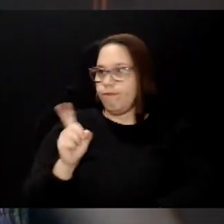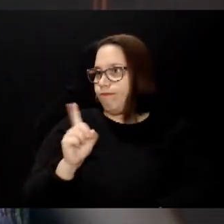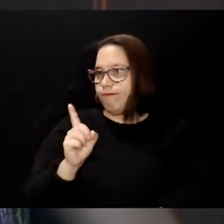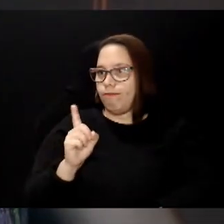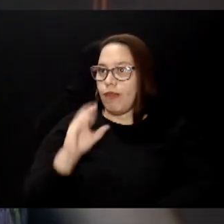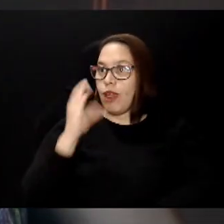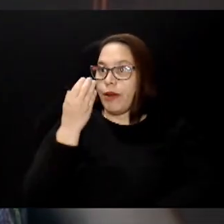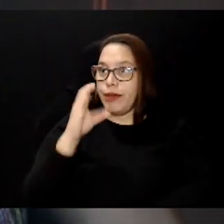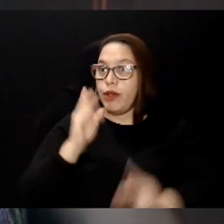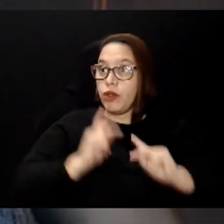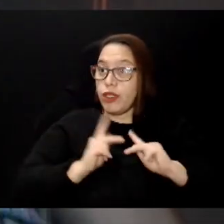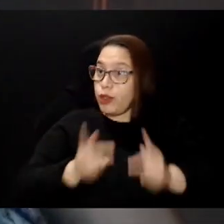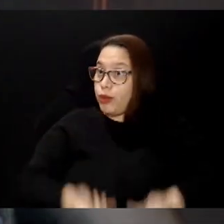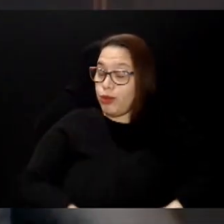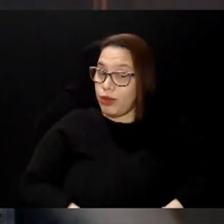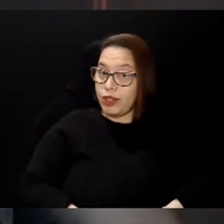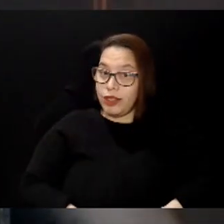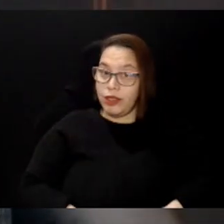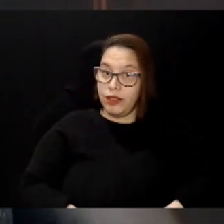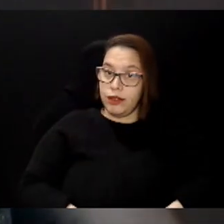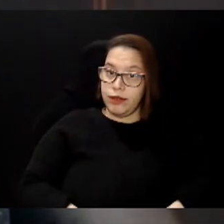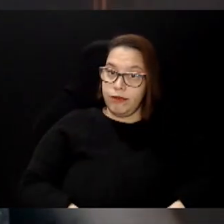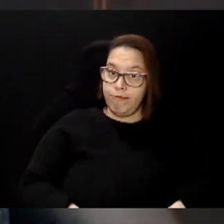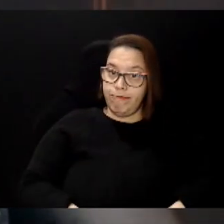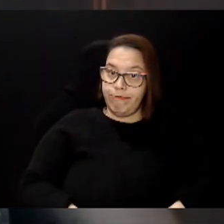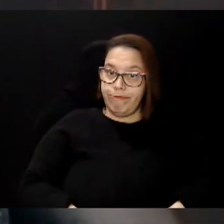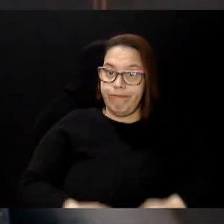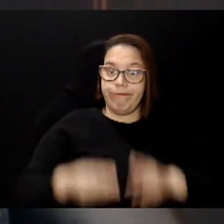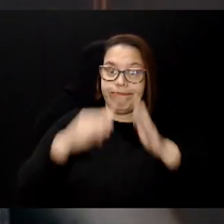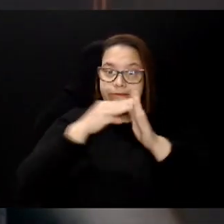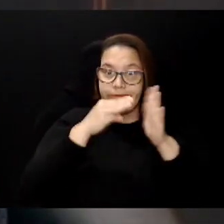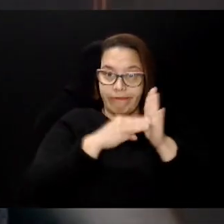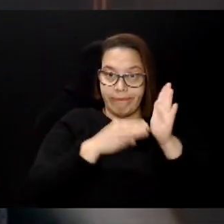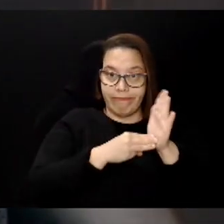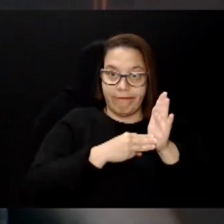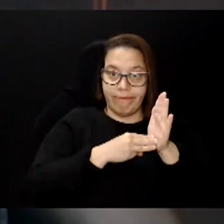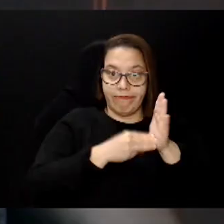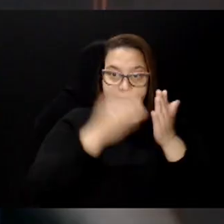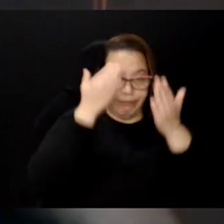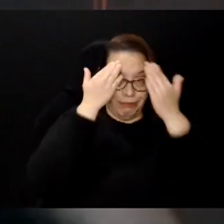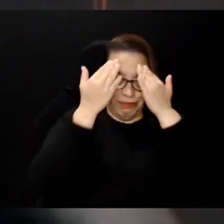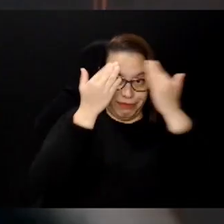humana e nos métodos que um psicólogo